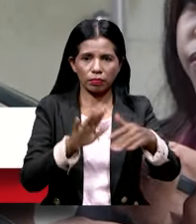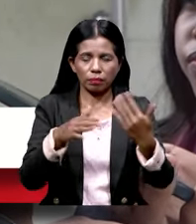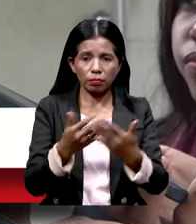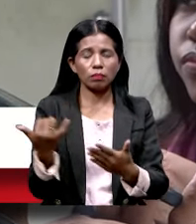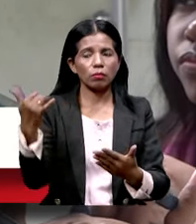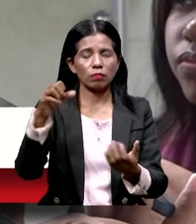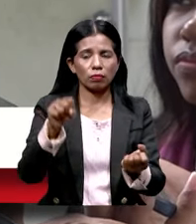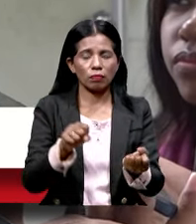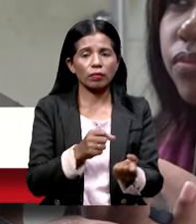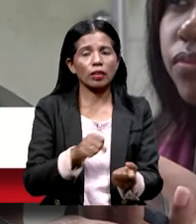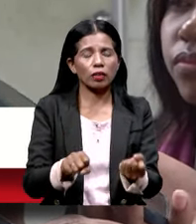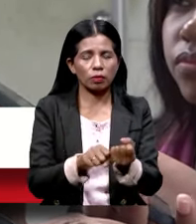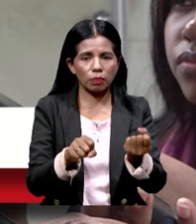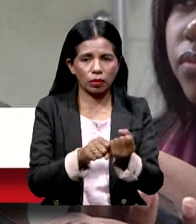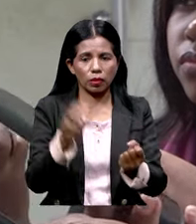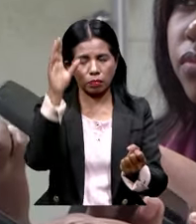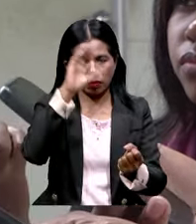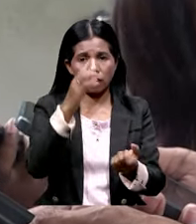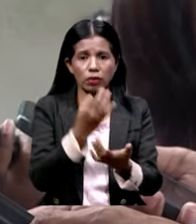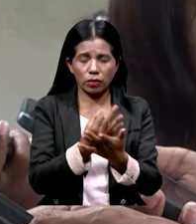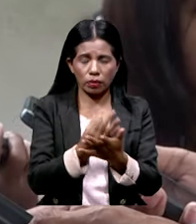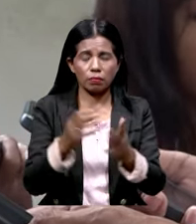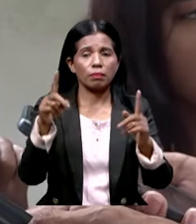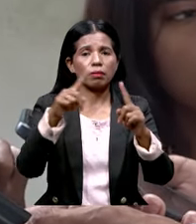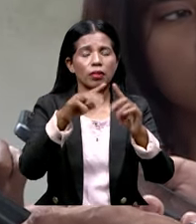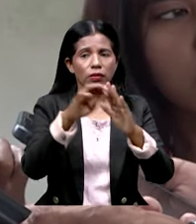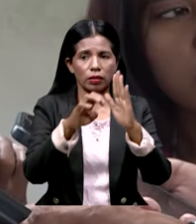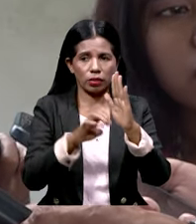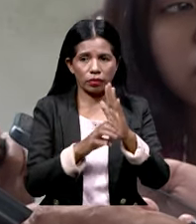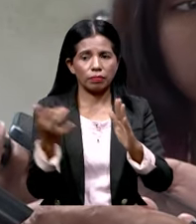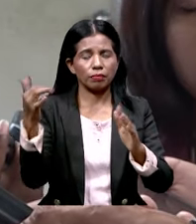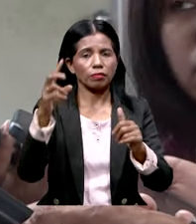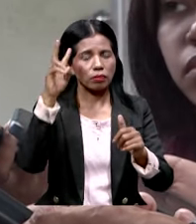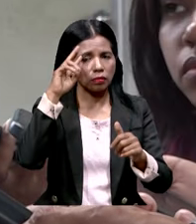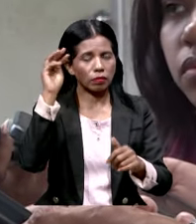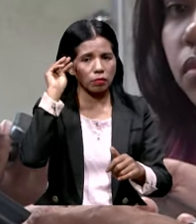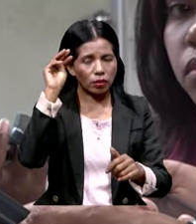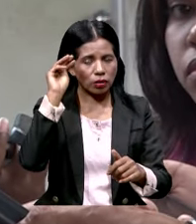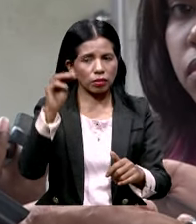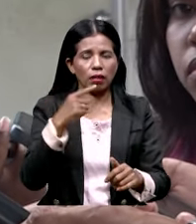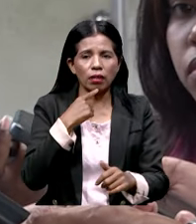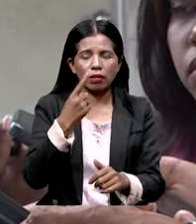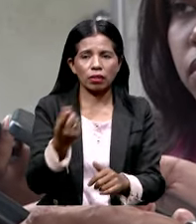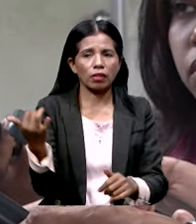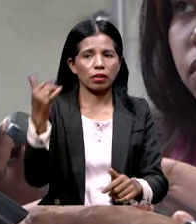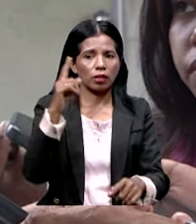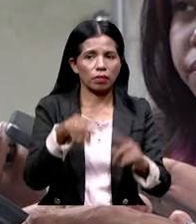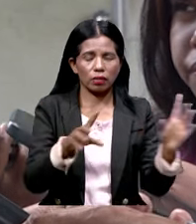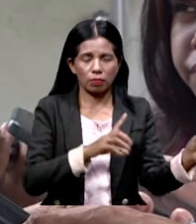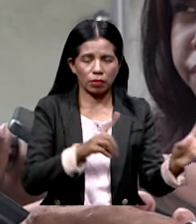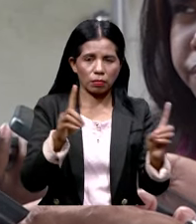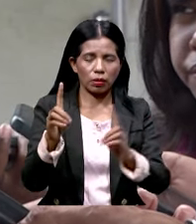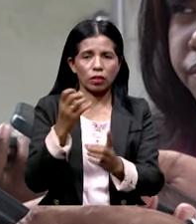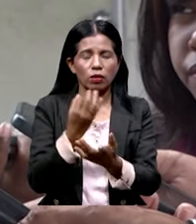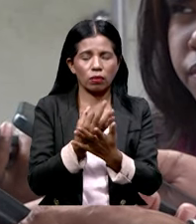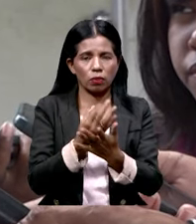contribui buca receitas ba Estado. E Ciramos tem que, agora, vice-primeiro-ministro orienta falecira a tulabela implementa Orçamento Geral do